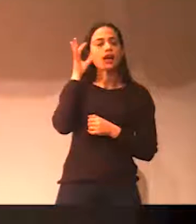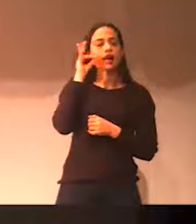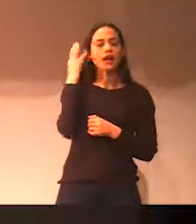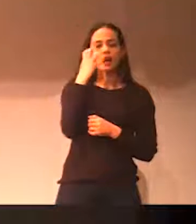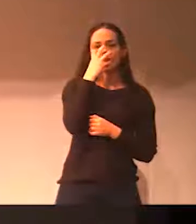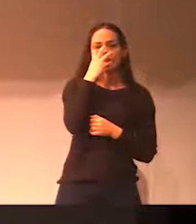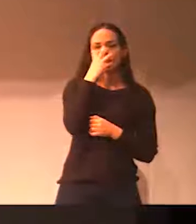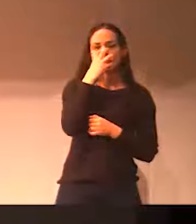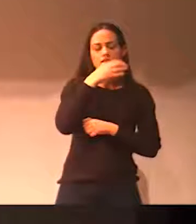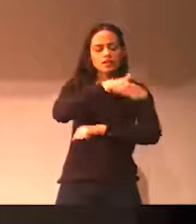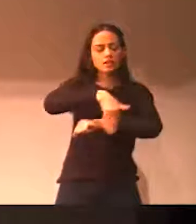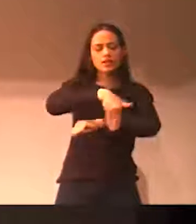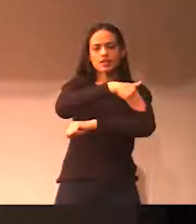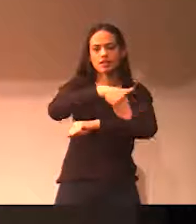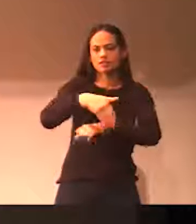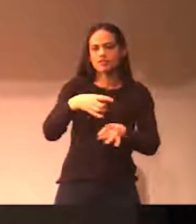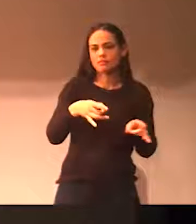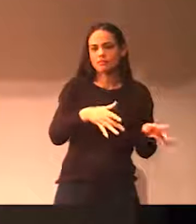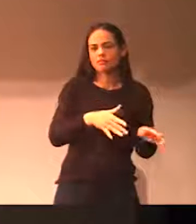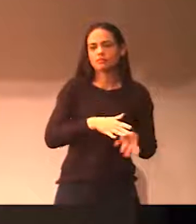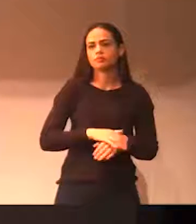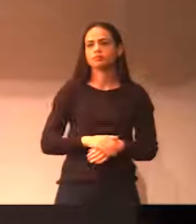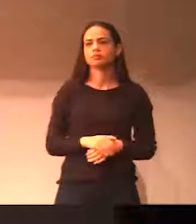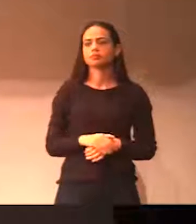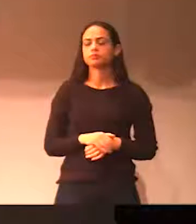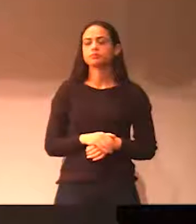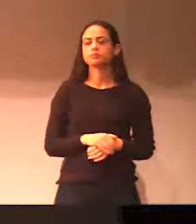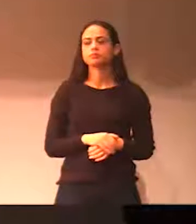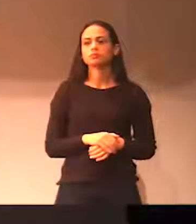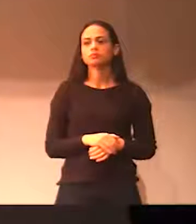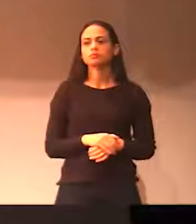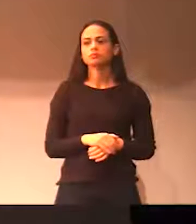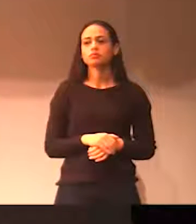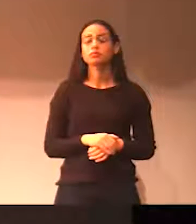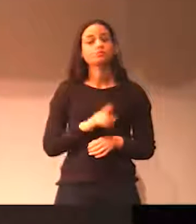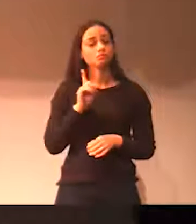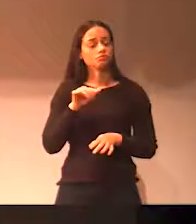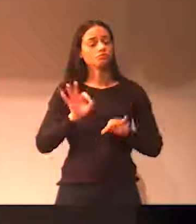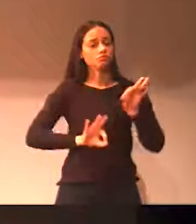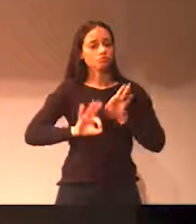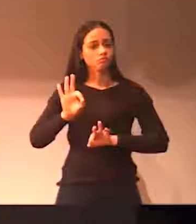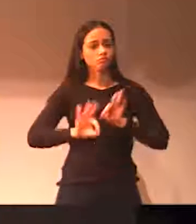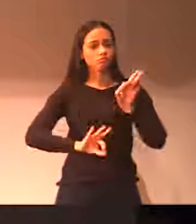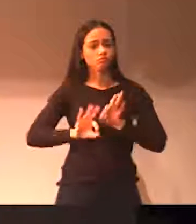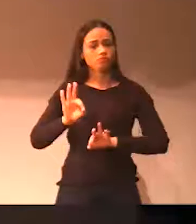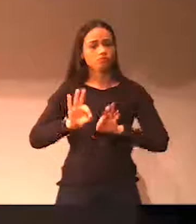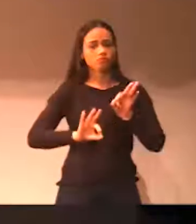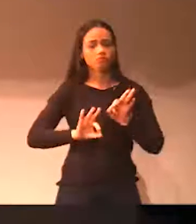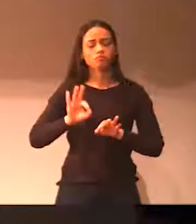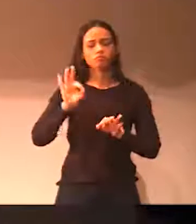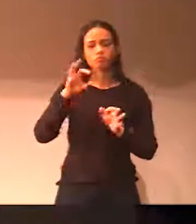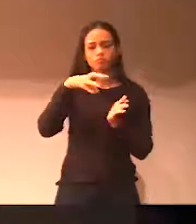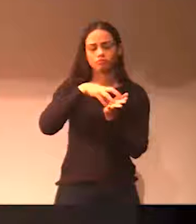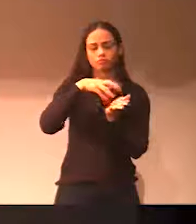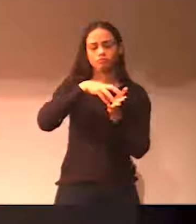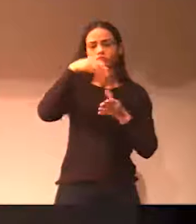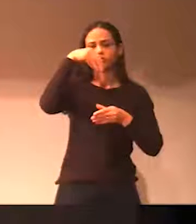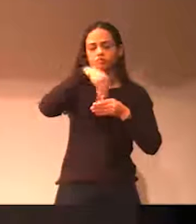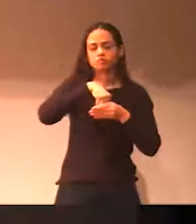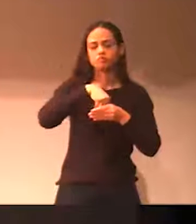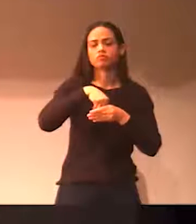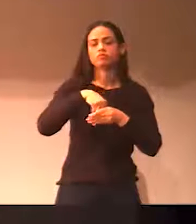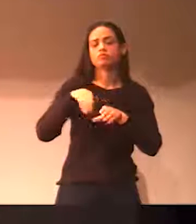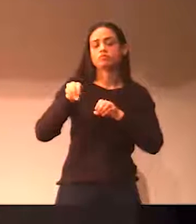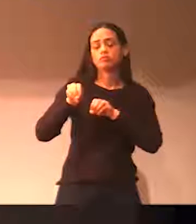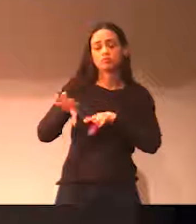carente, através de ONGs, onde vão ser feitas as seleções. É um projeto que educa a pessoa a cuidar da saúde do animal, não é um projeto